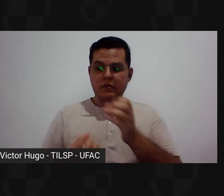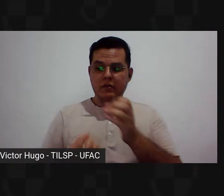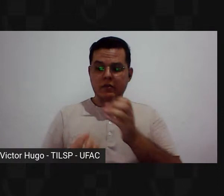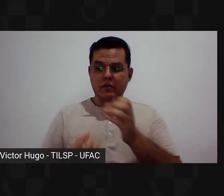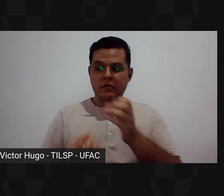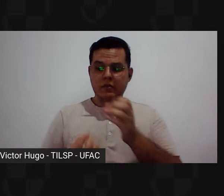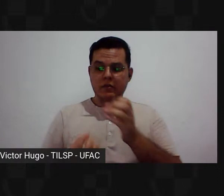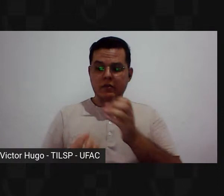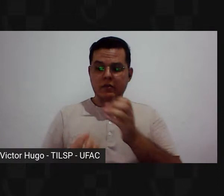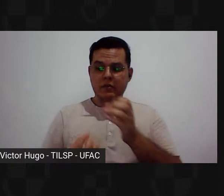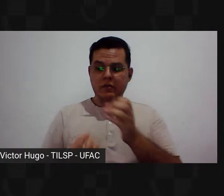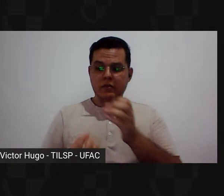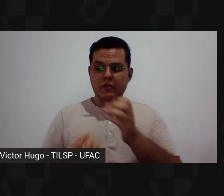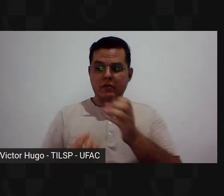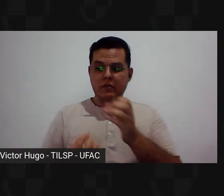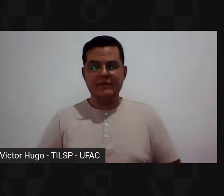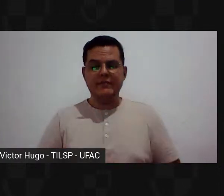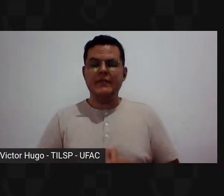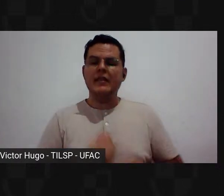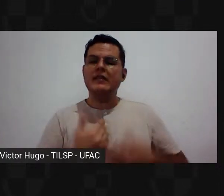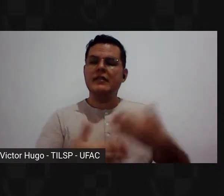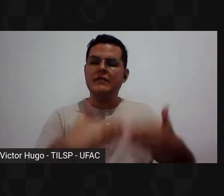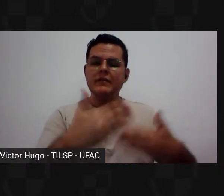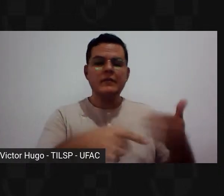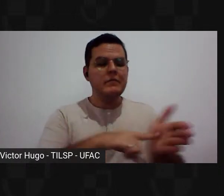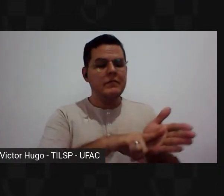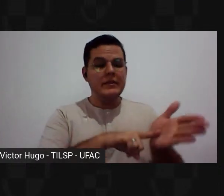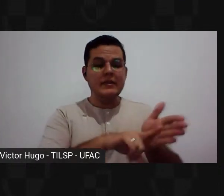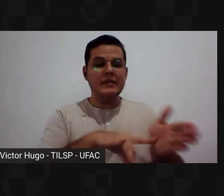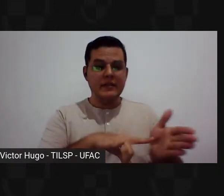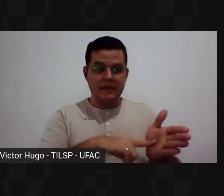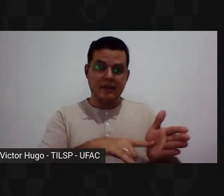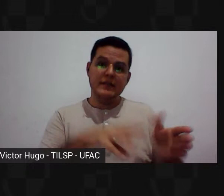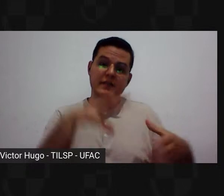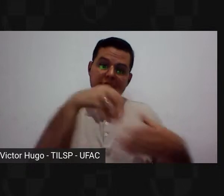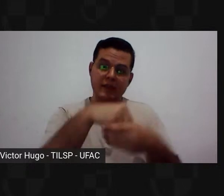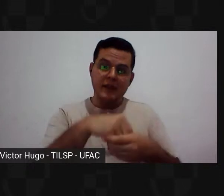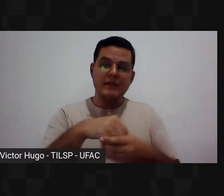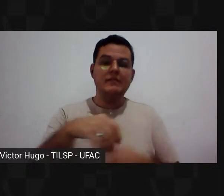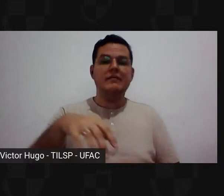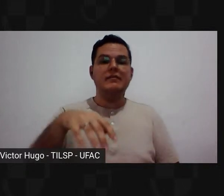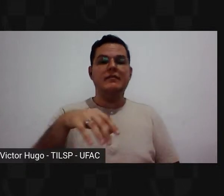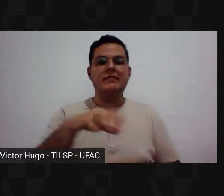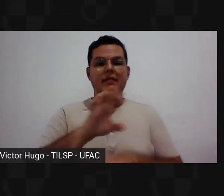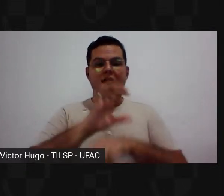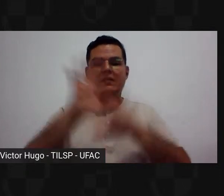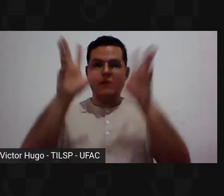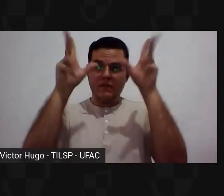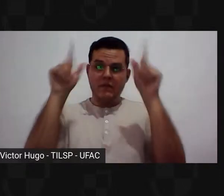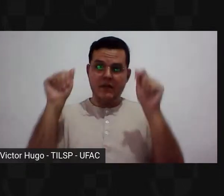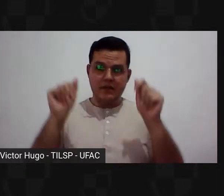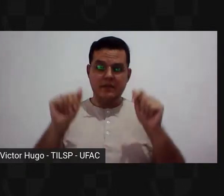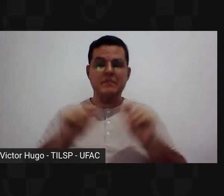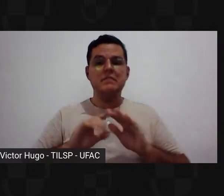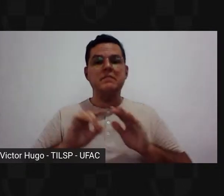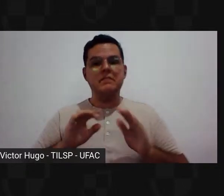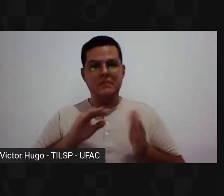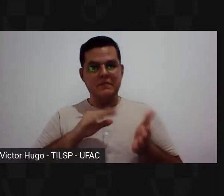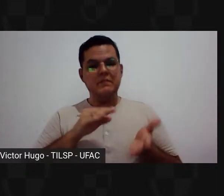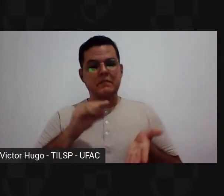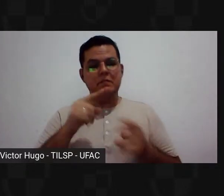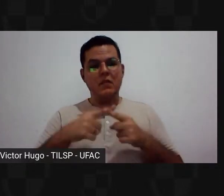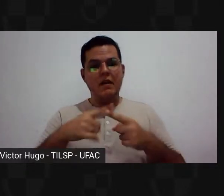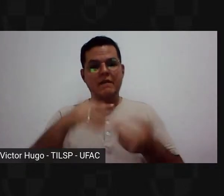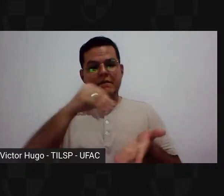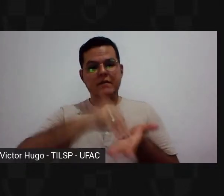desenvolveu pesquisas em jornais por falta de publicações na época, logo no início do trabalho.